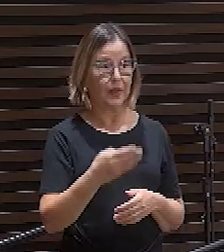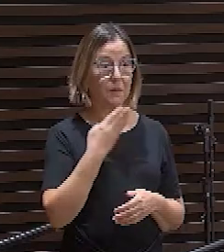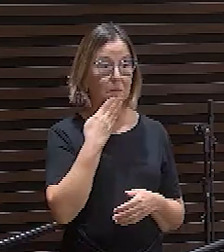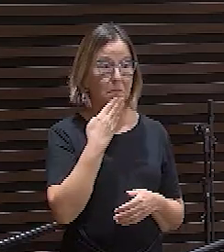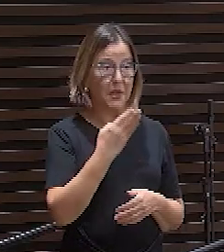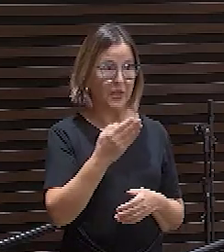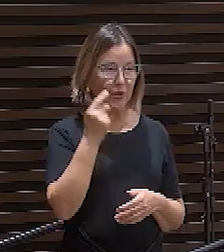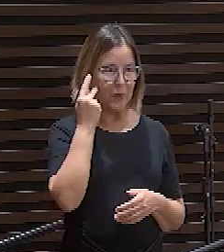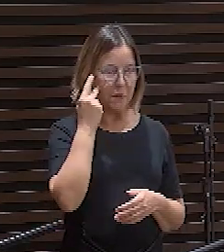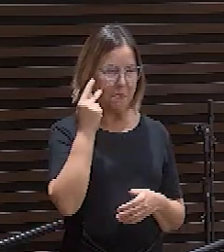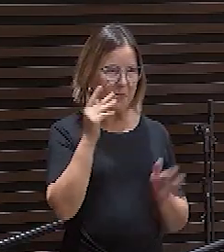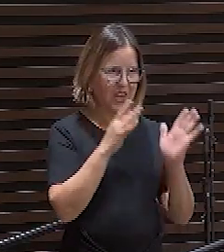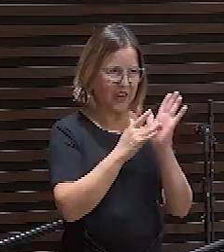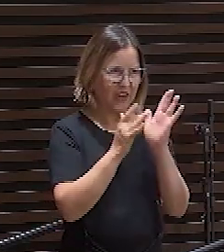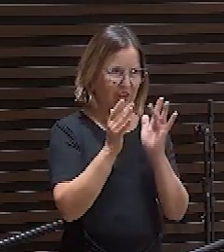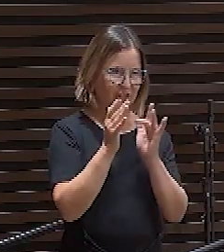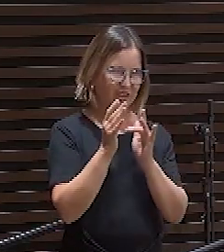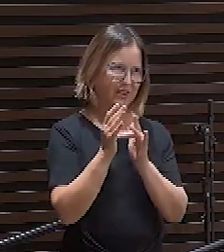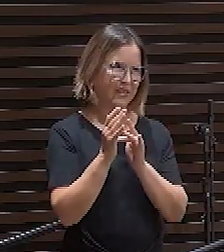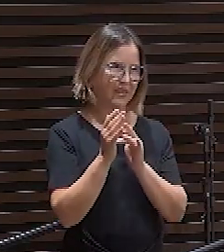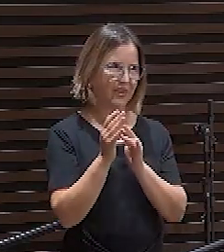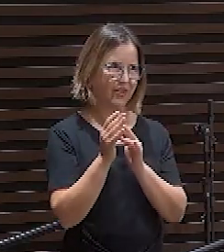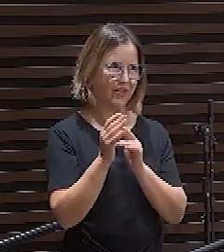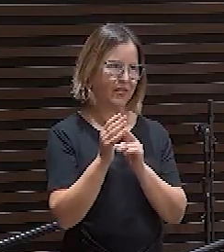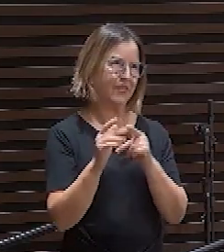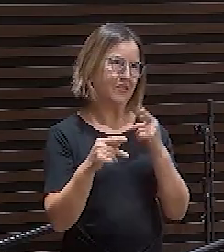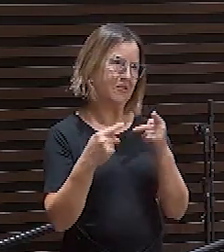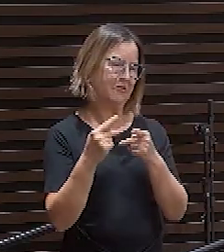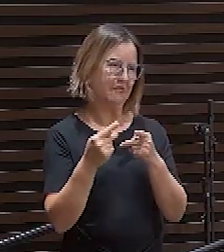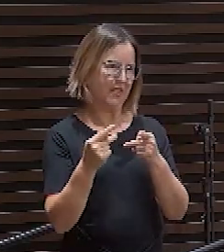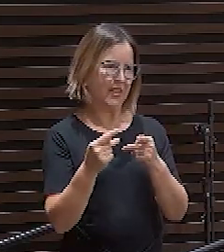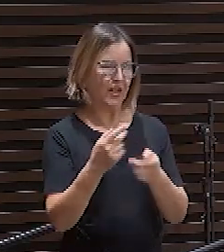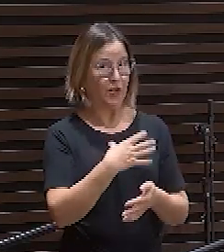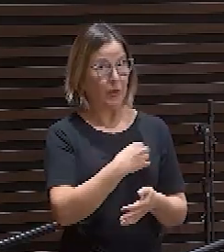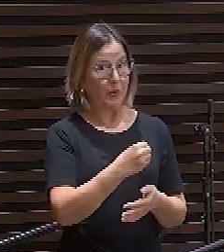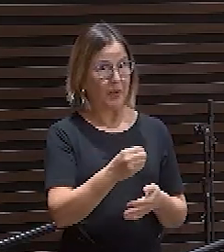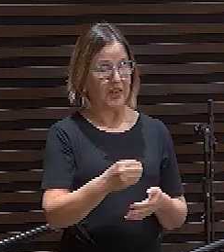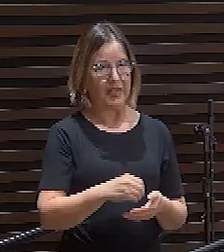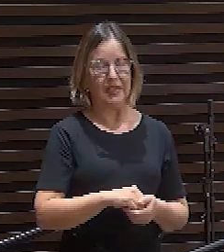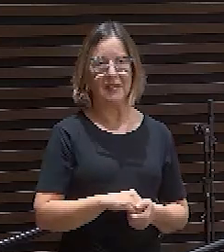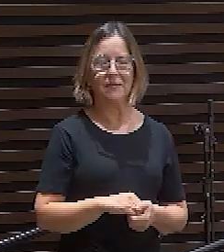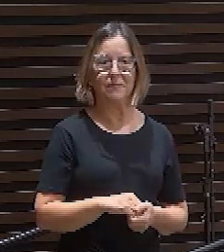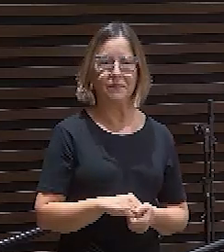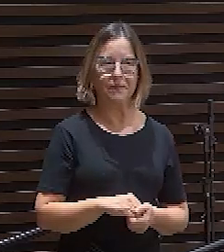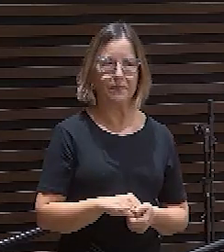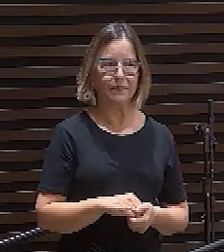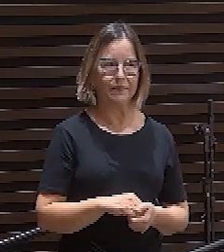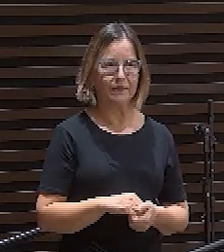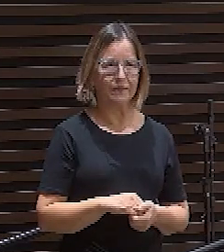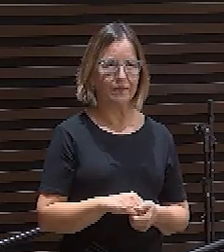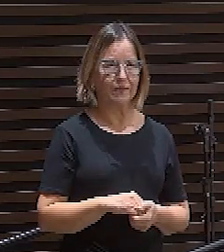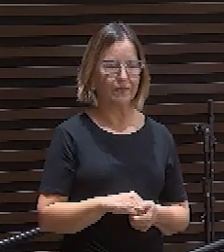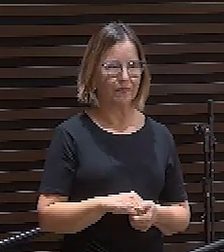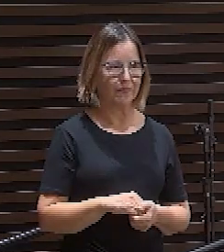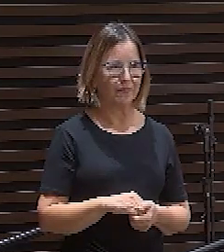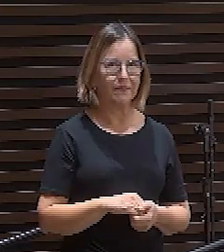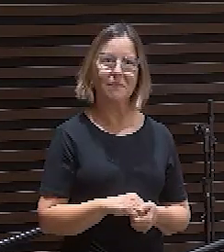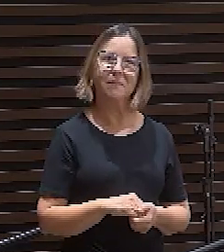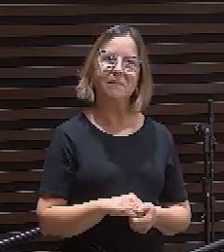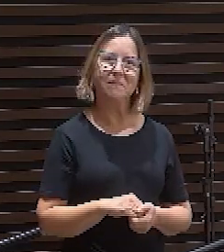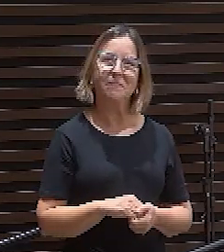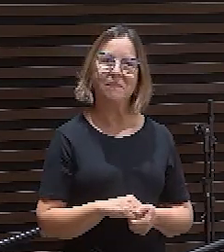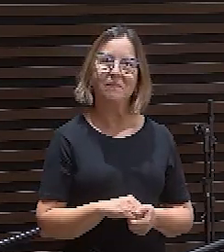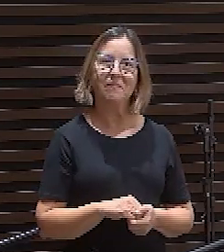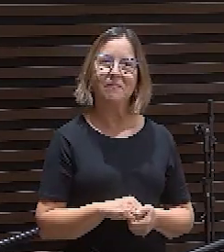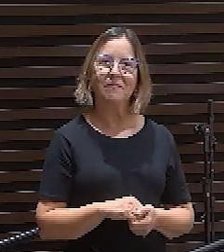não queriam lhe repassar? Então, o texto, se vocês abriram suas Bíblias aí, nós vamos compartilhar.